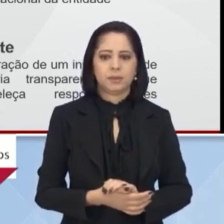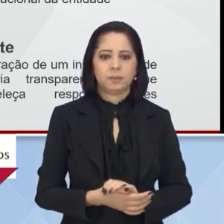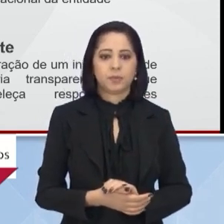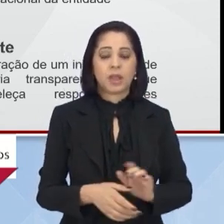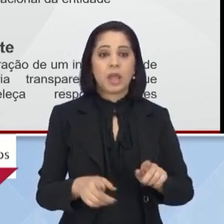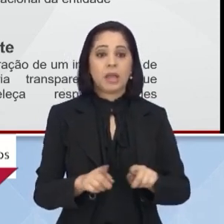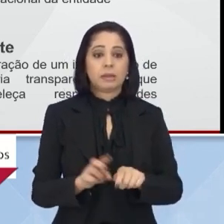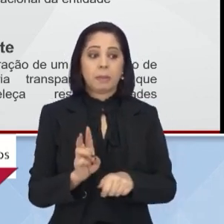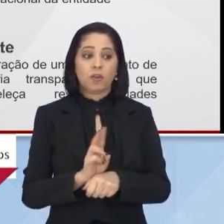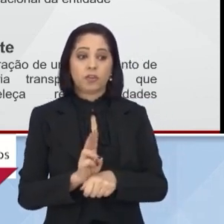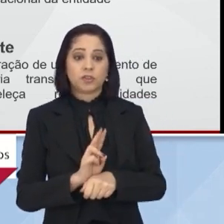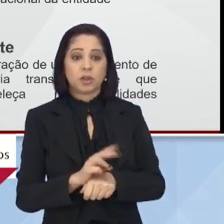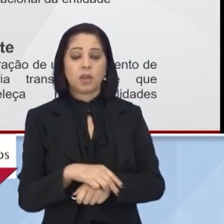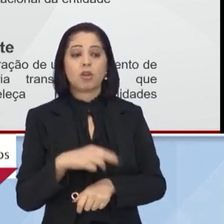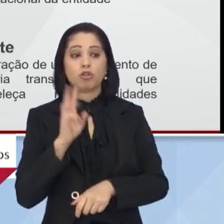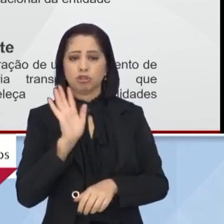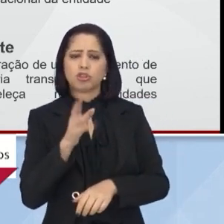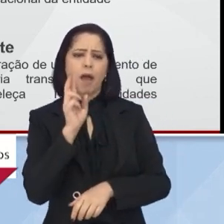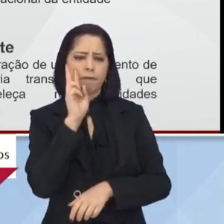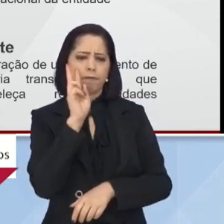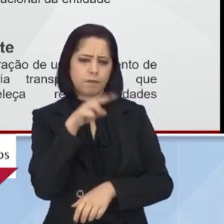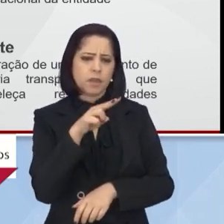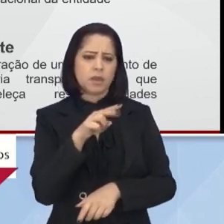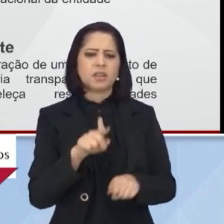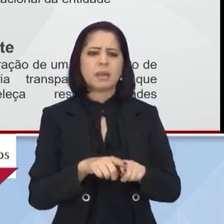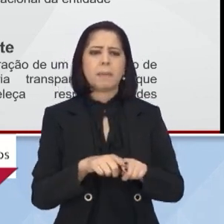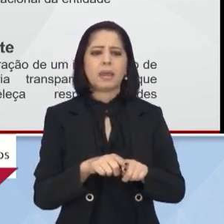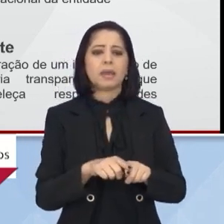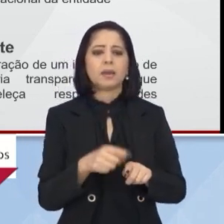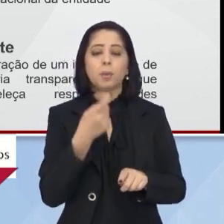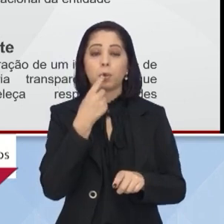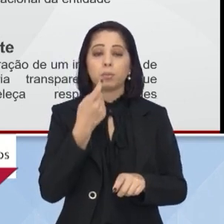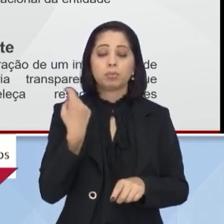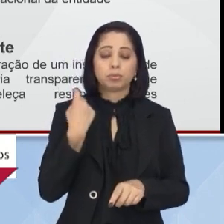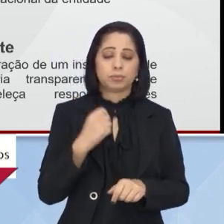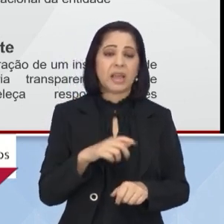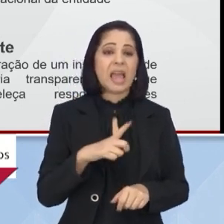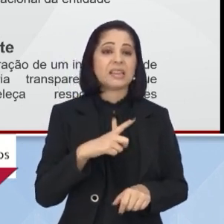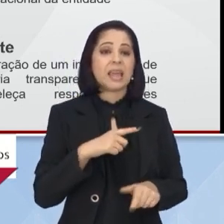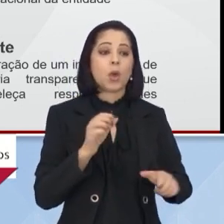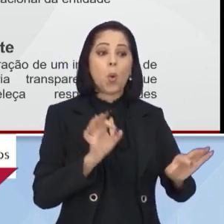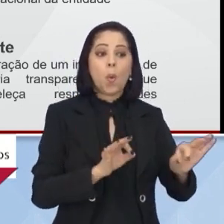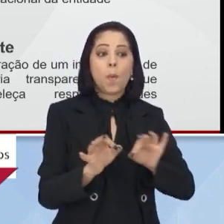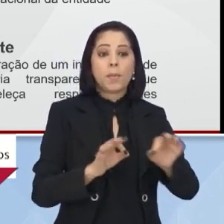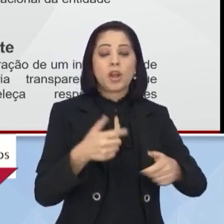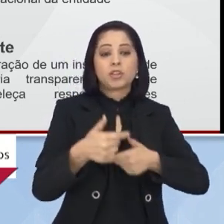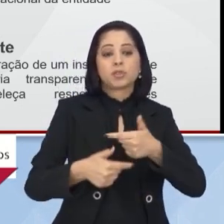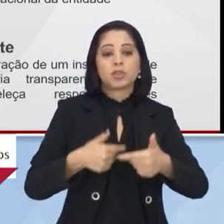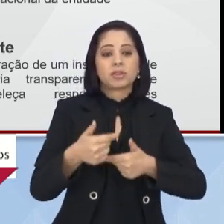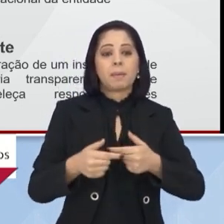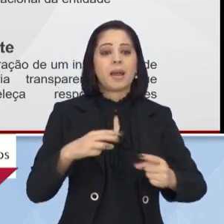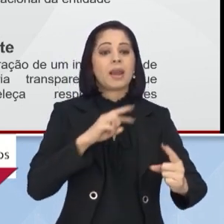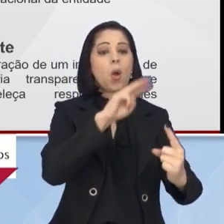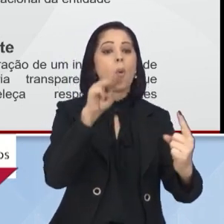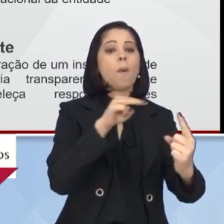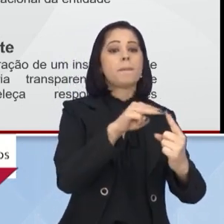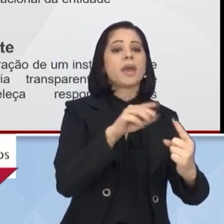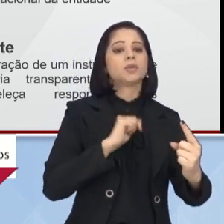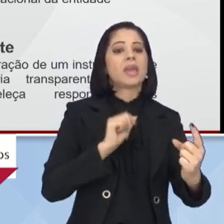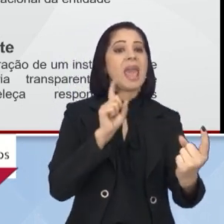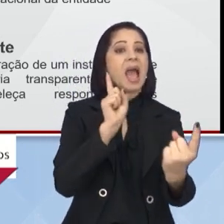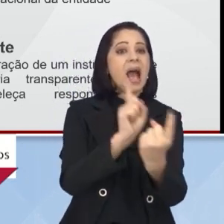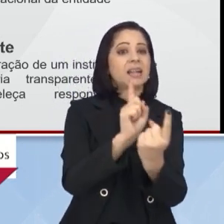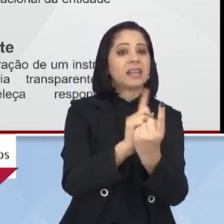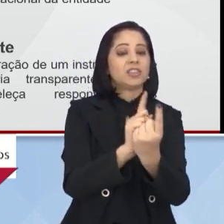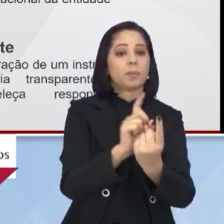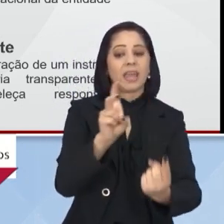fiscalização a gente verificou recentemente foi até essa semana um plano de trabalho que tinha como meta atender 50%